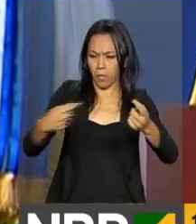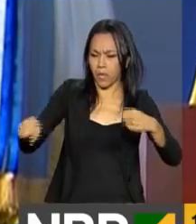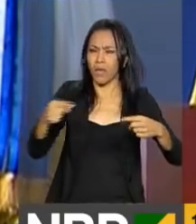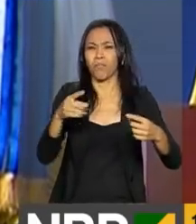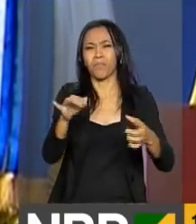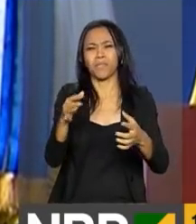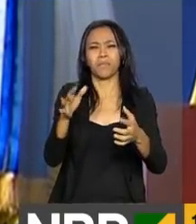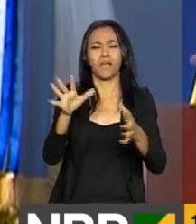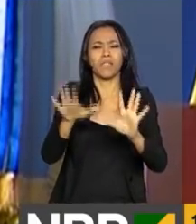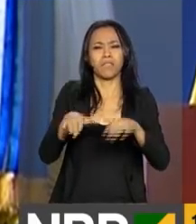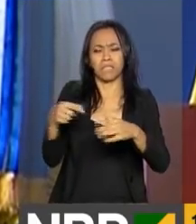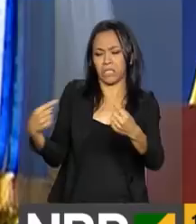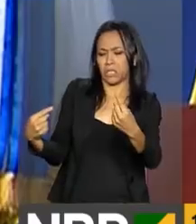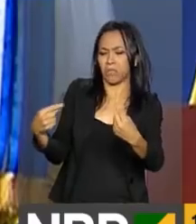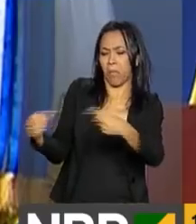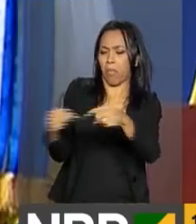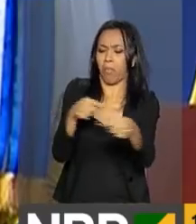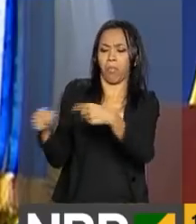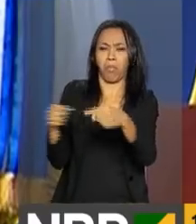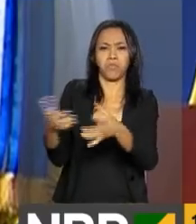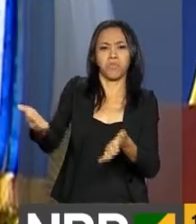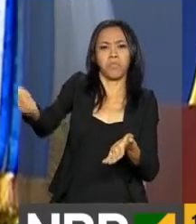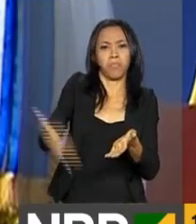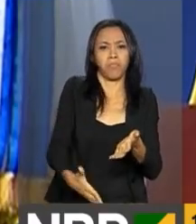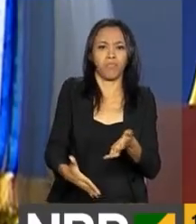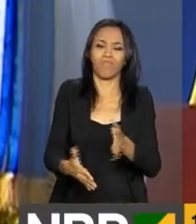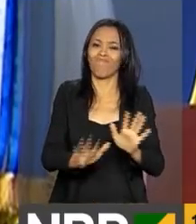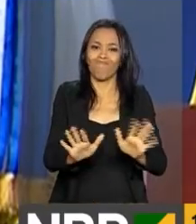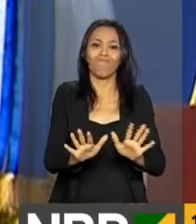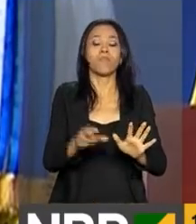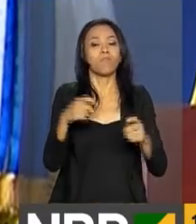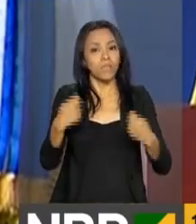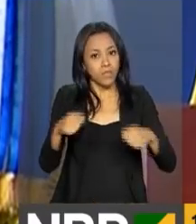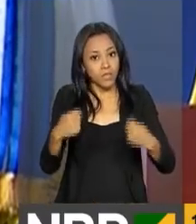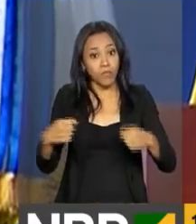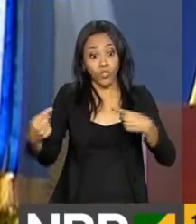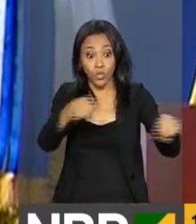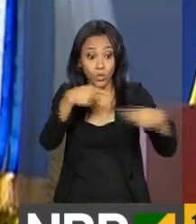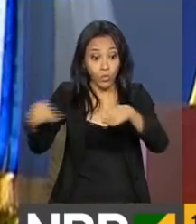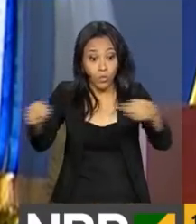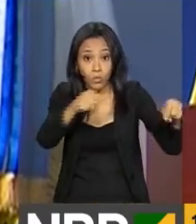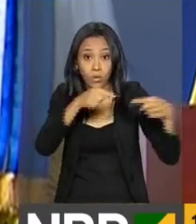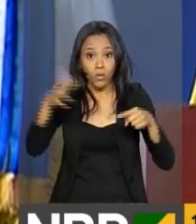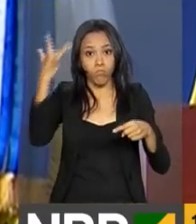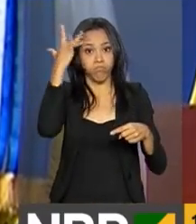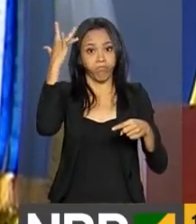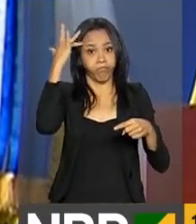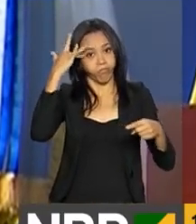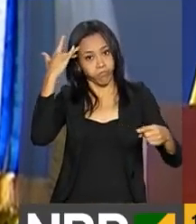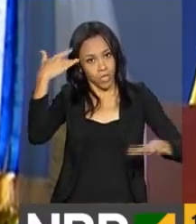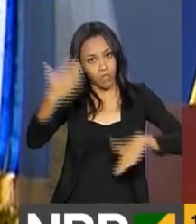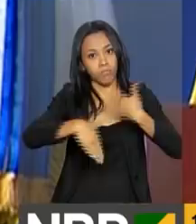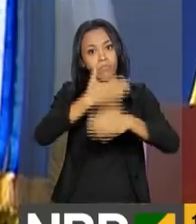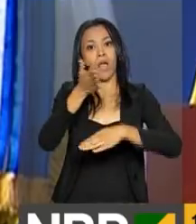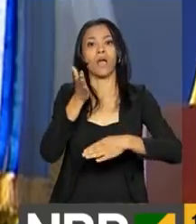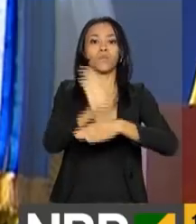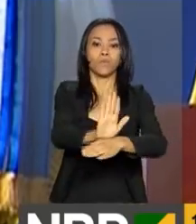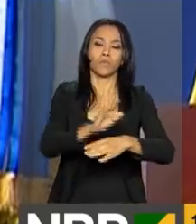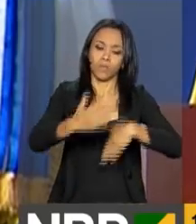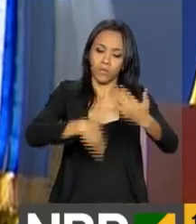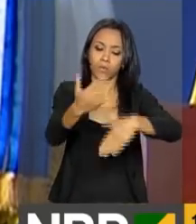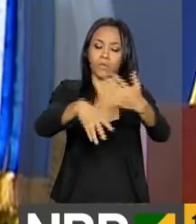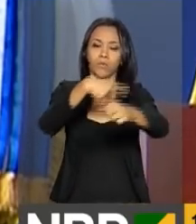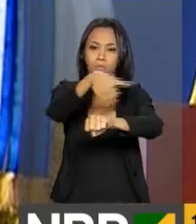discussões medíocres, nós temos que engrandecê-la com discussões grandiosas. E eu falo isso